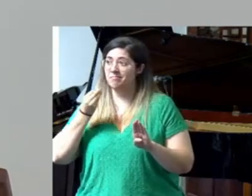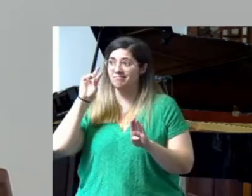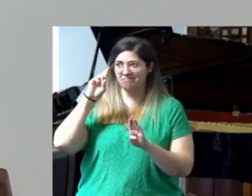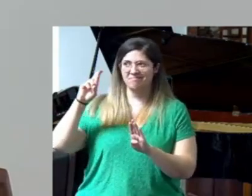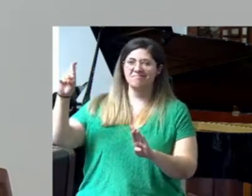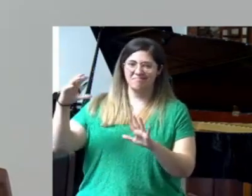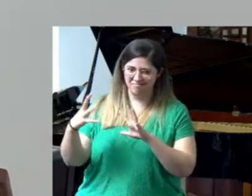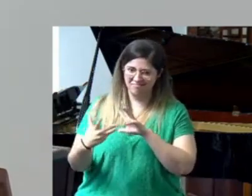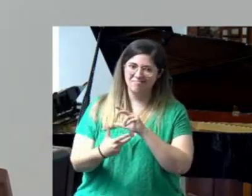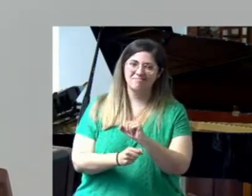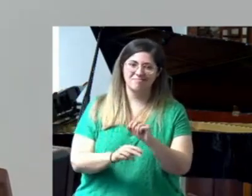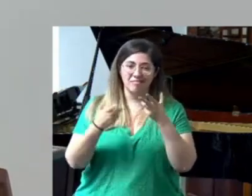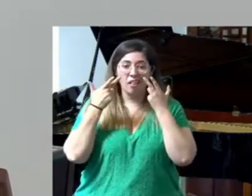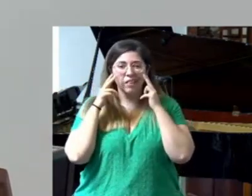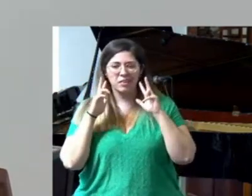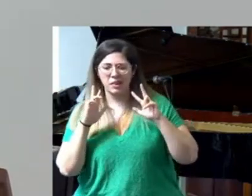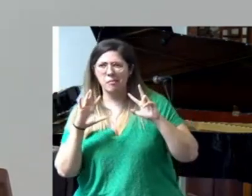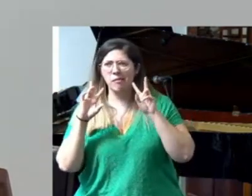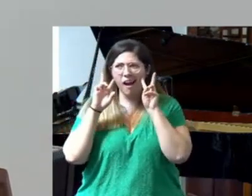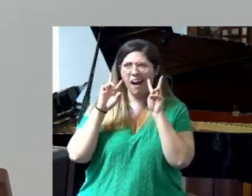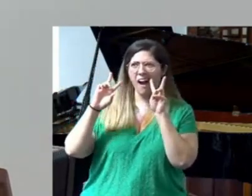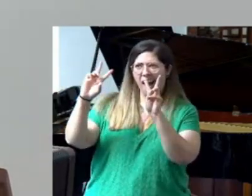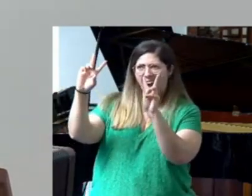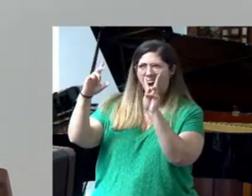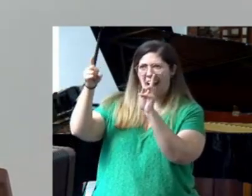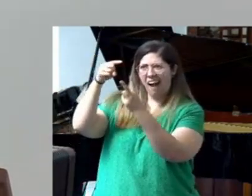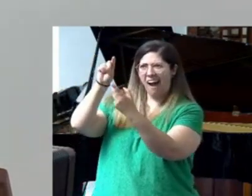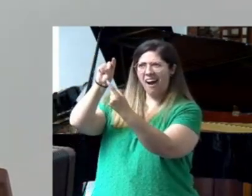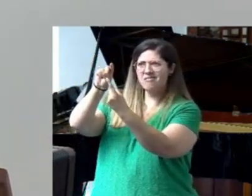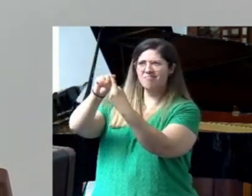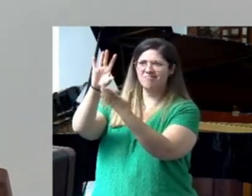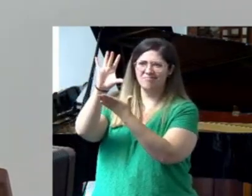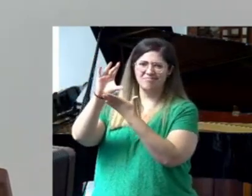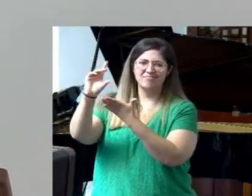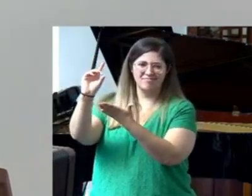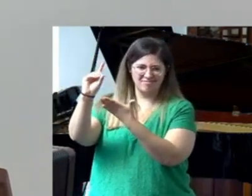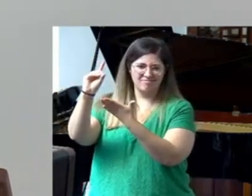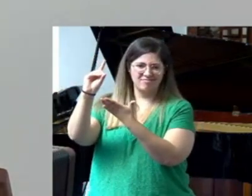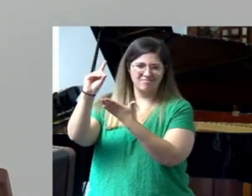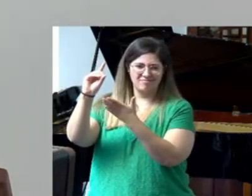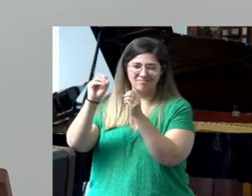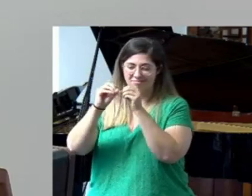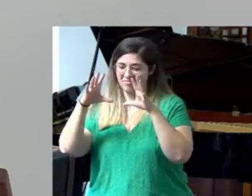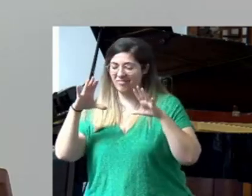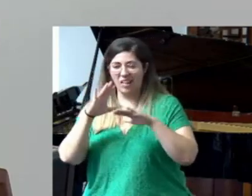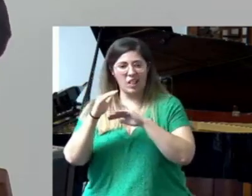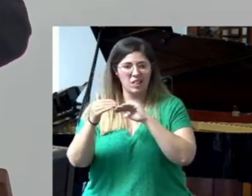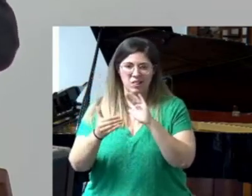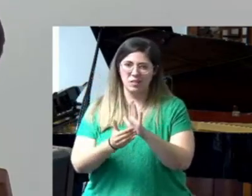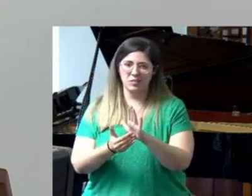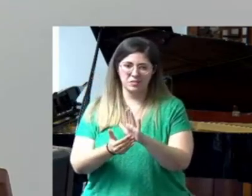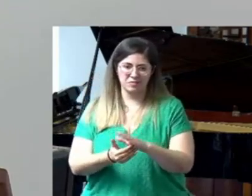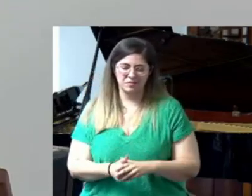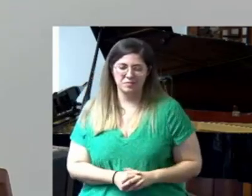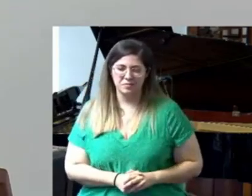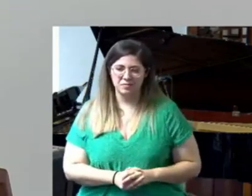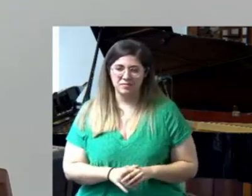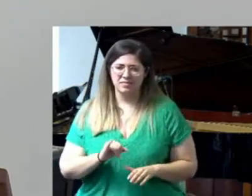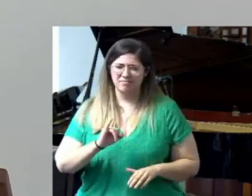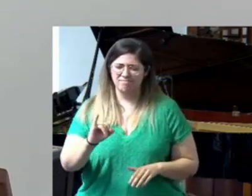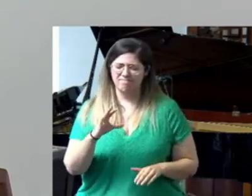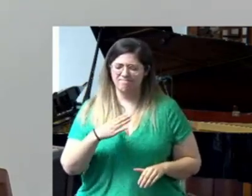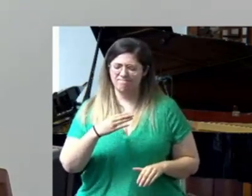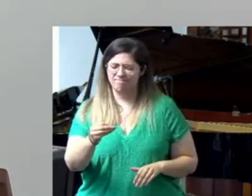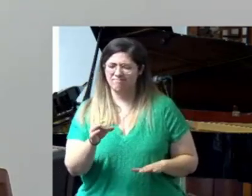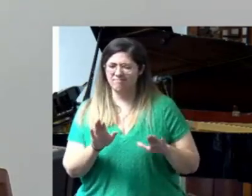testemunhando a Deus no mundo. Porque vivem olhando para o autor e consumador da fé no mundo. Filhos que não são encaminhados no caminho do Senhor dentro